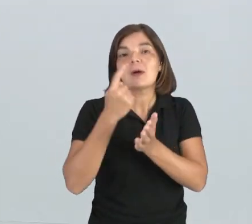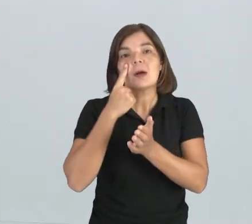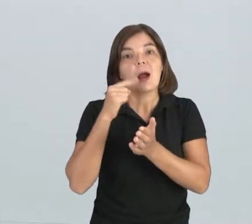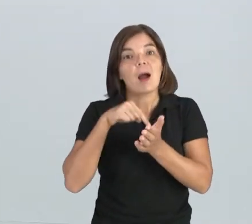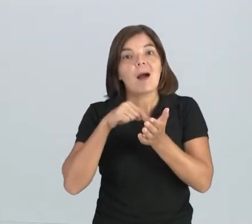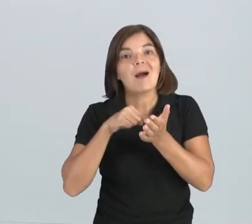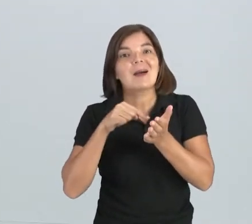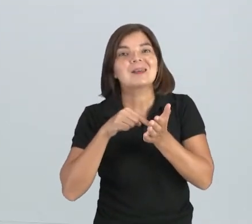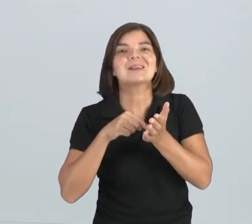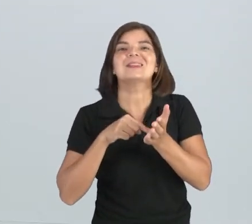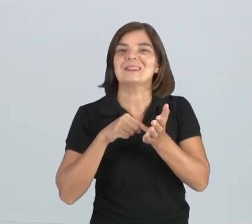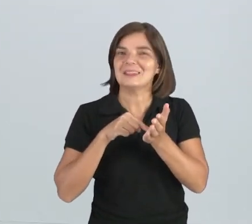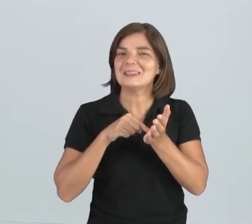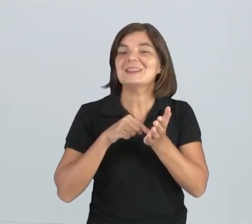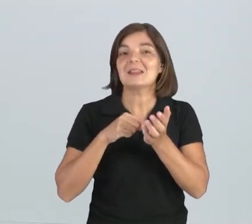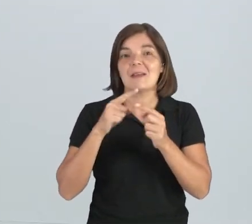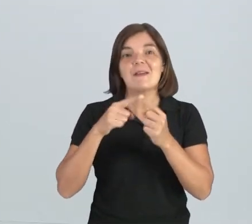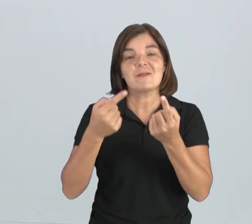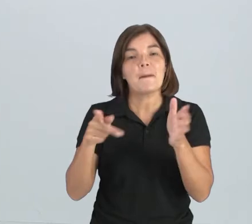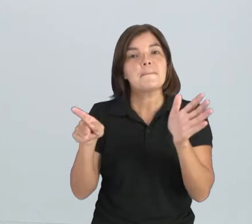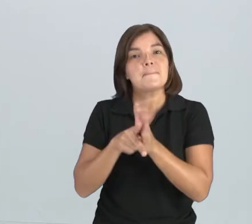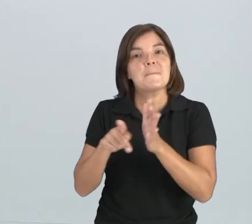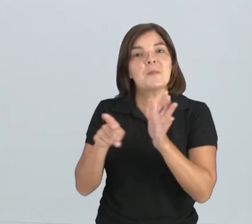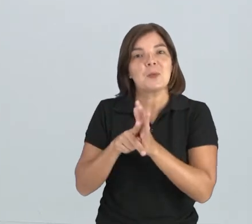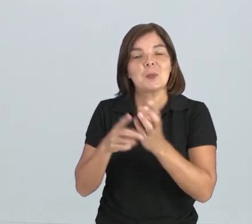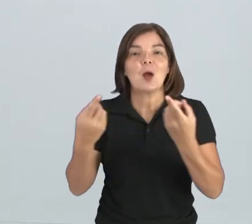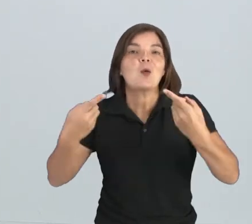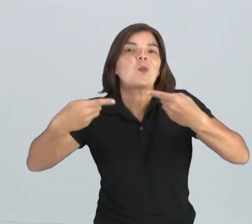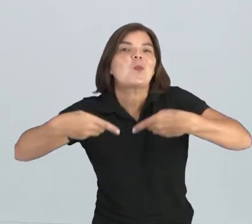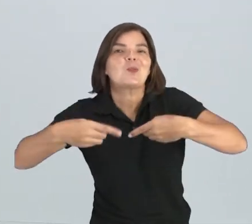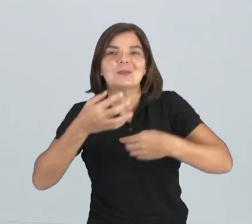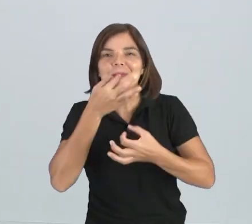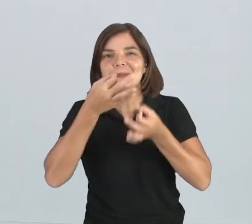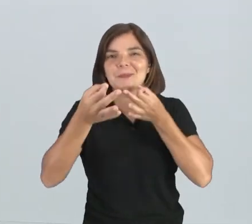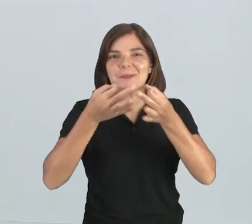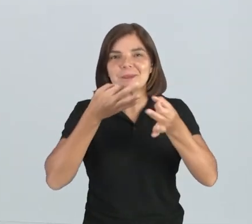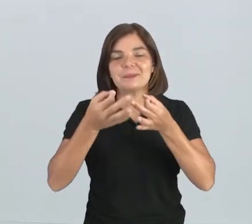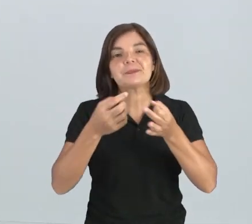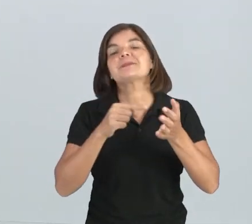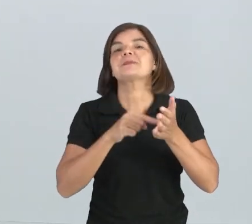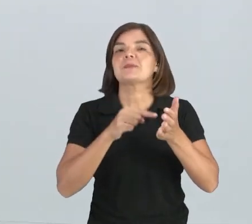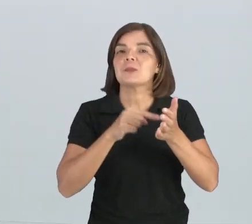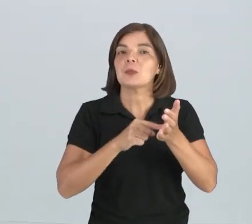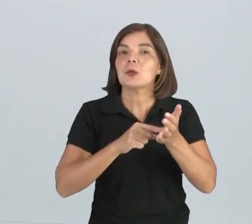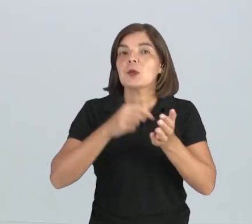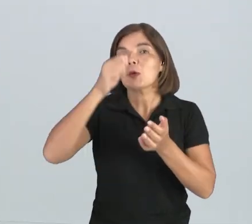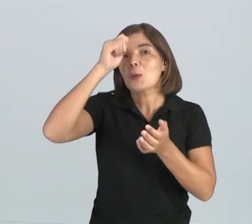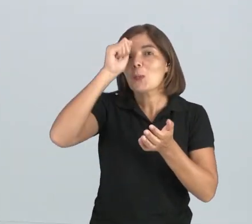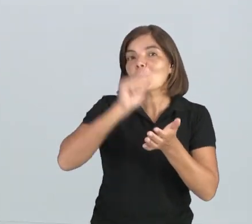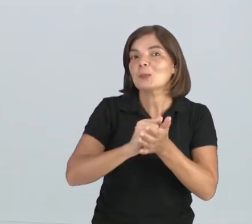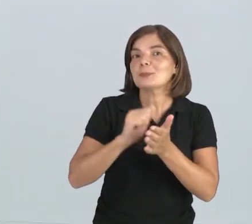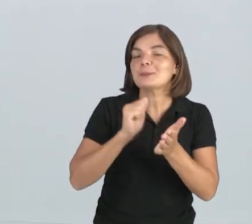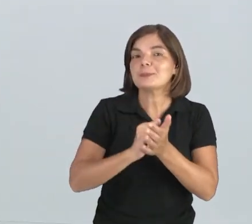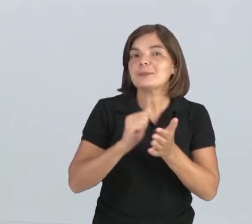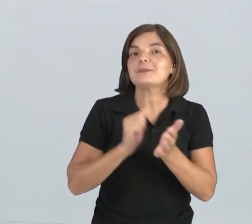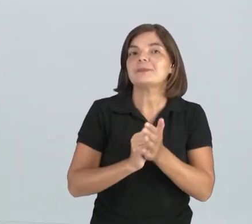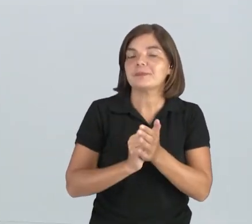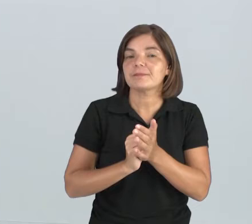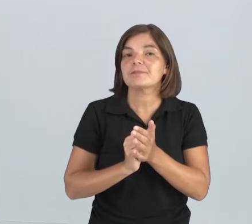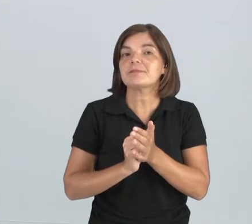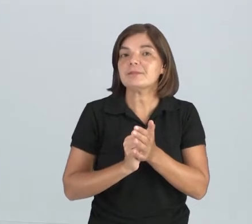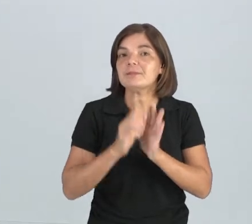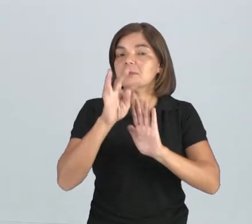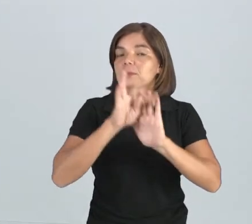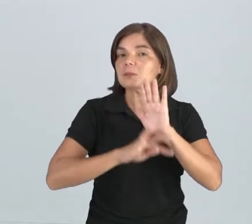tá aqui esse elemento aqui, ele faz parte da contra-argumentação. Então é aqui que o autor, que o escritor desse